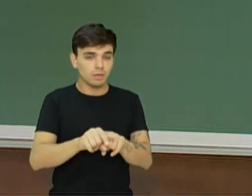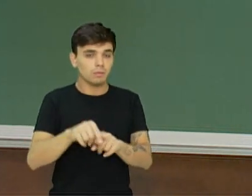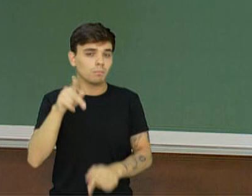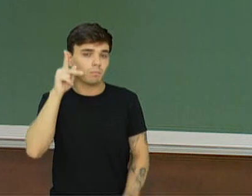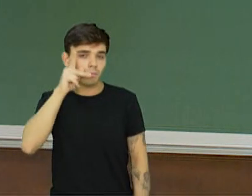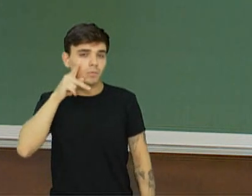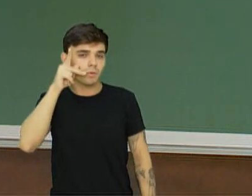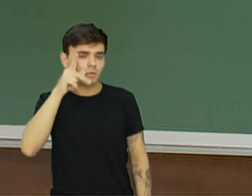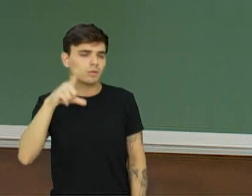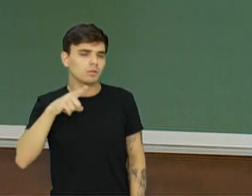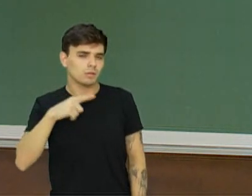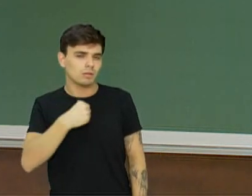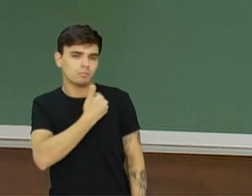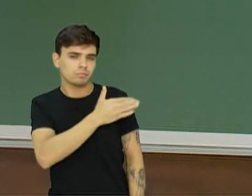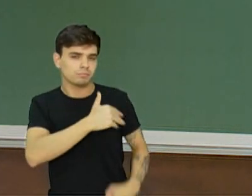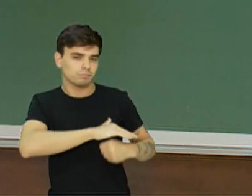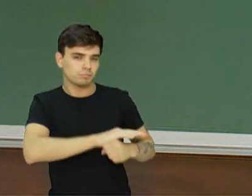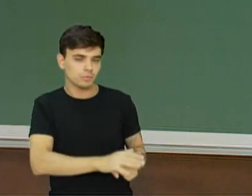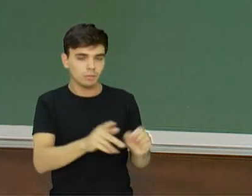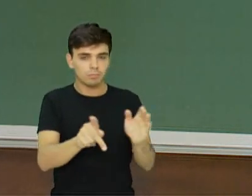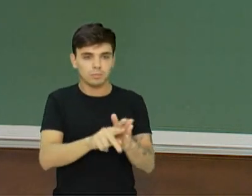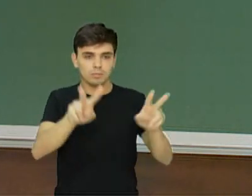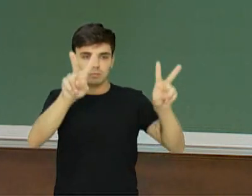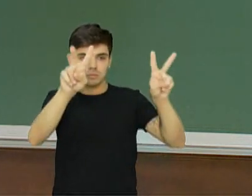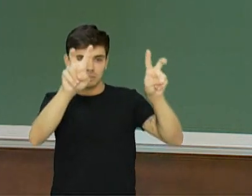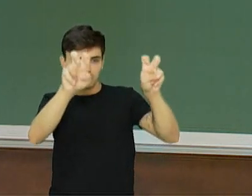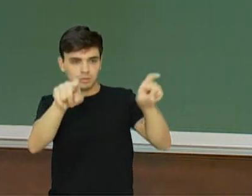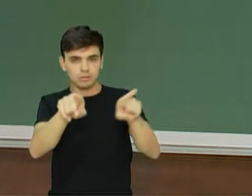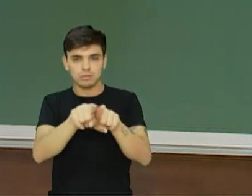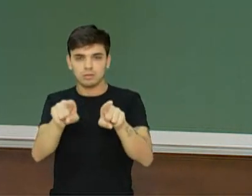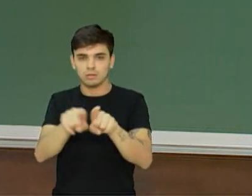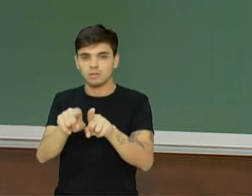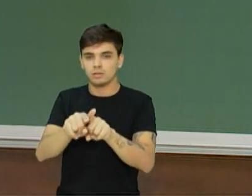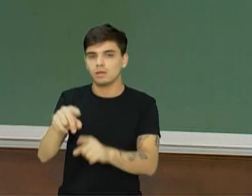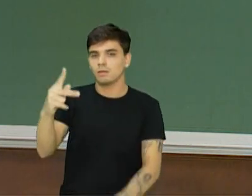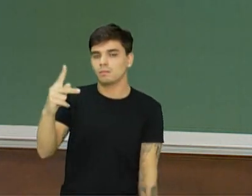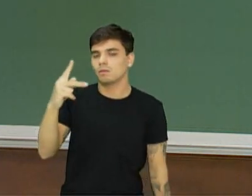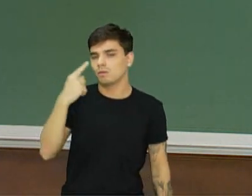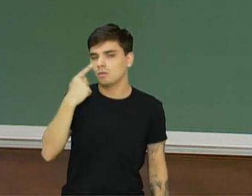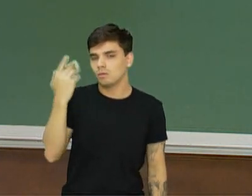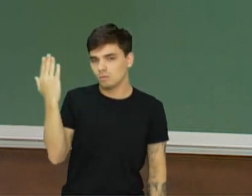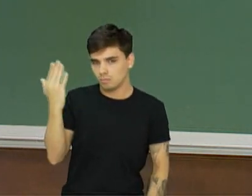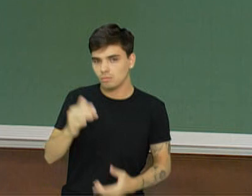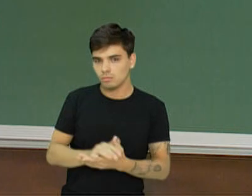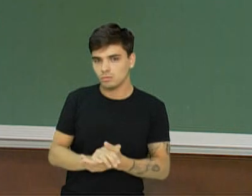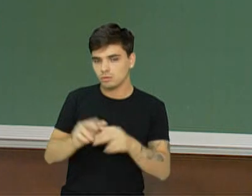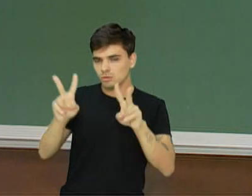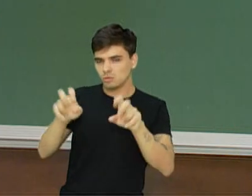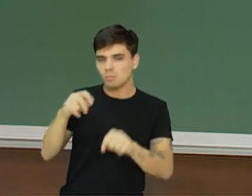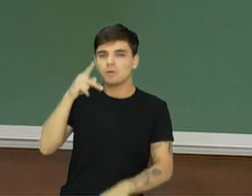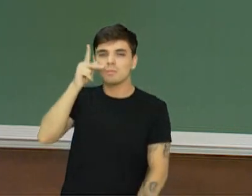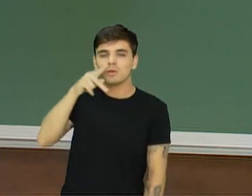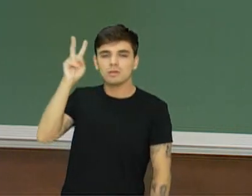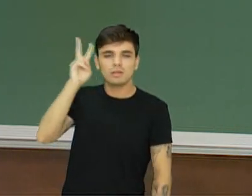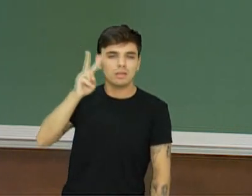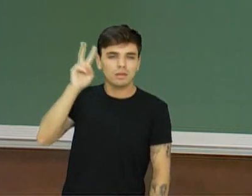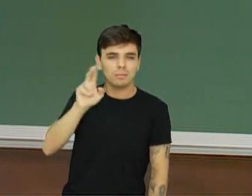mais preconceituoso desse termo, né? Um sentido pejorativo, né? Então, quando fala em política,